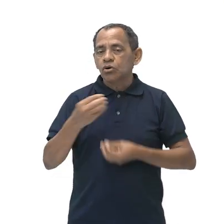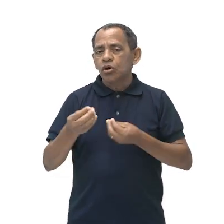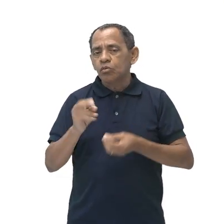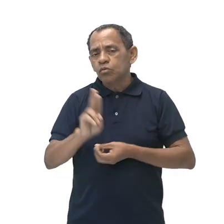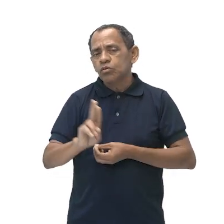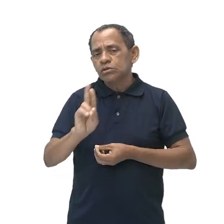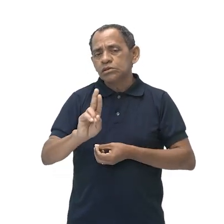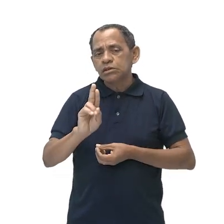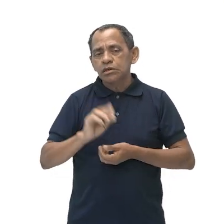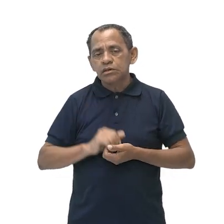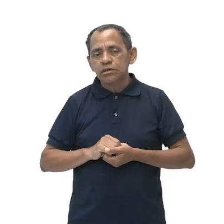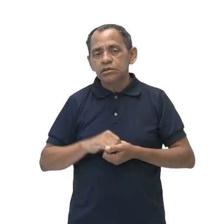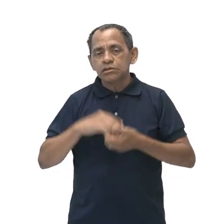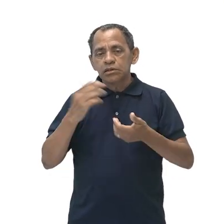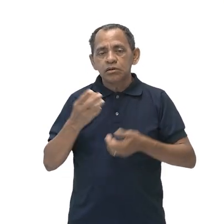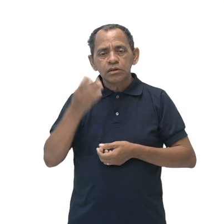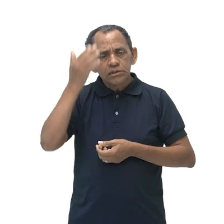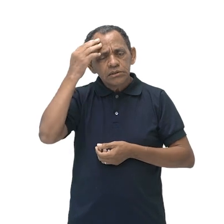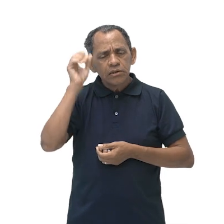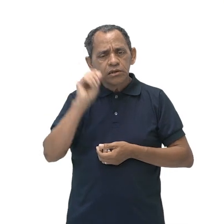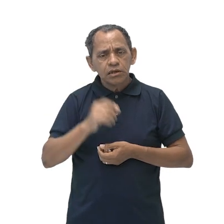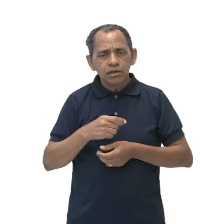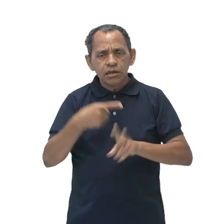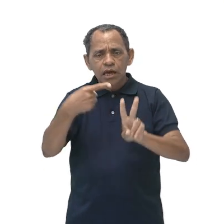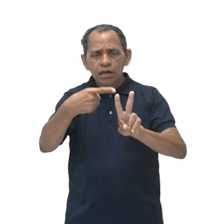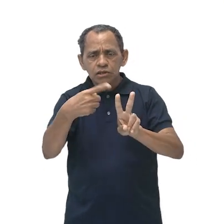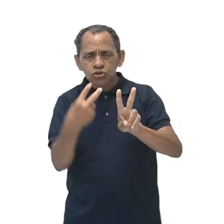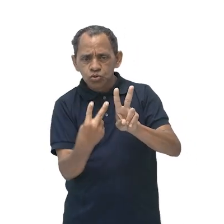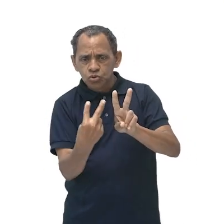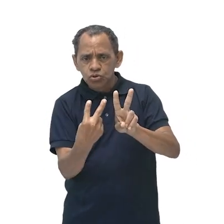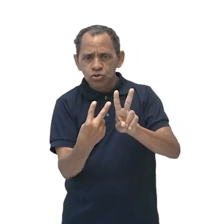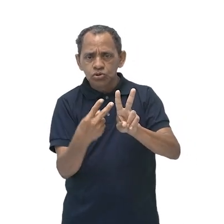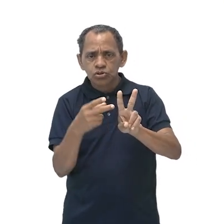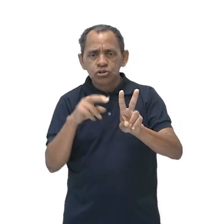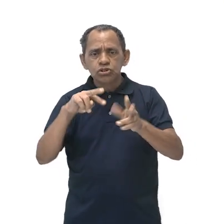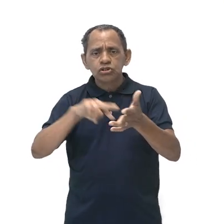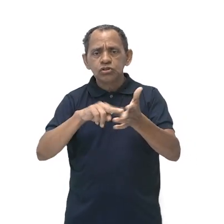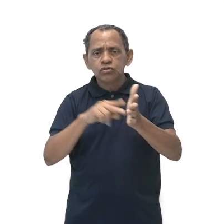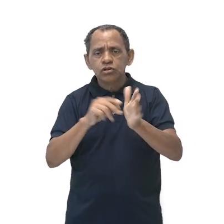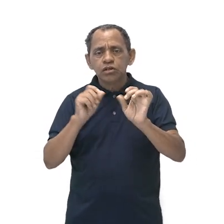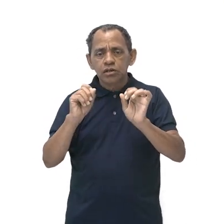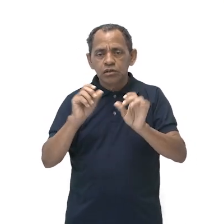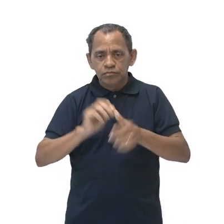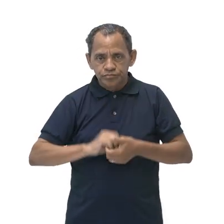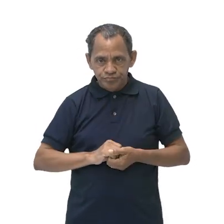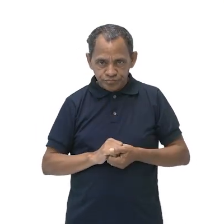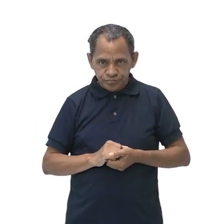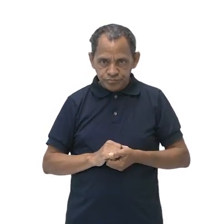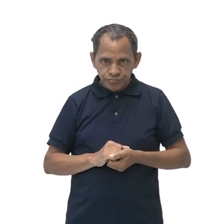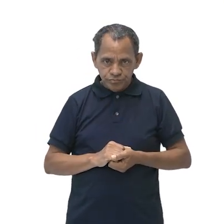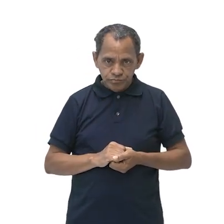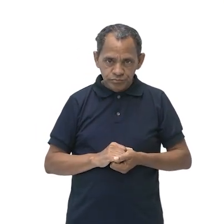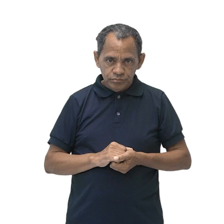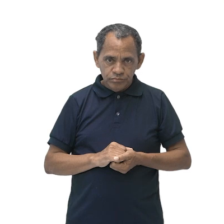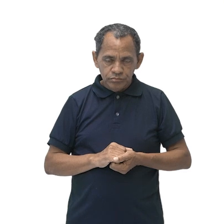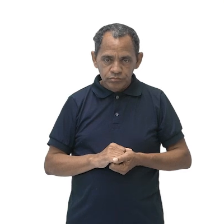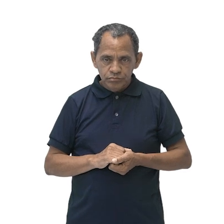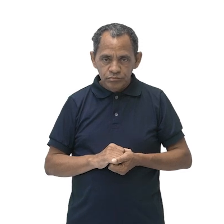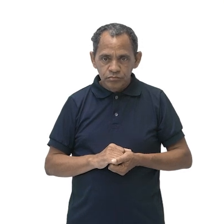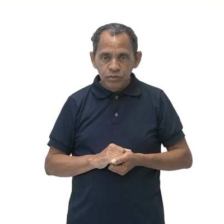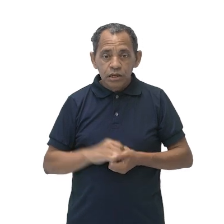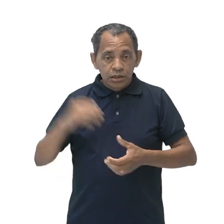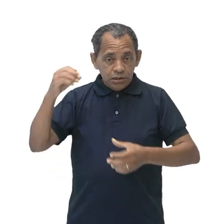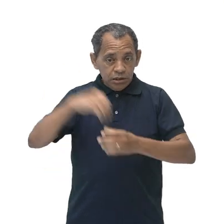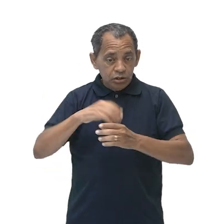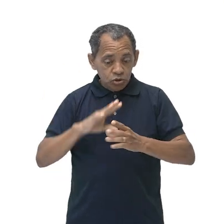Então, ó, o que é que eu sei sobre a raiz quadrada de 2? Vamos imaginar agora, aqui dentro do conjunto dos